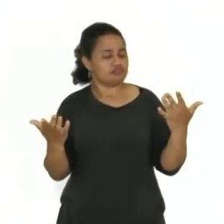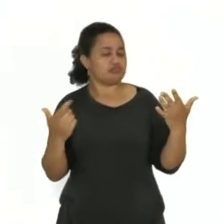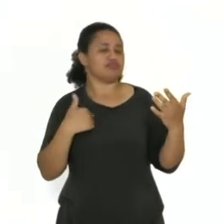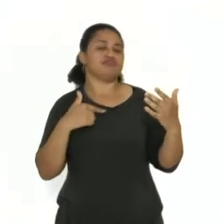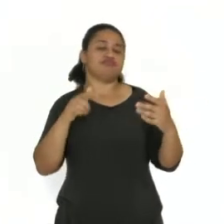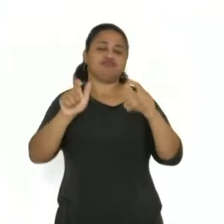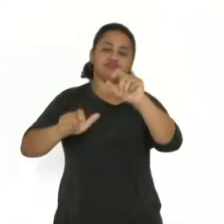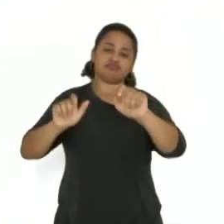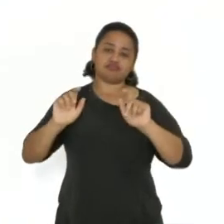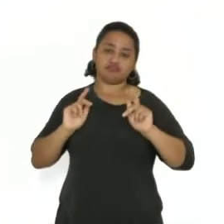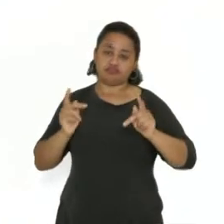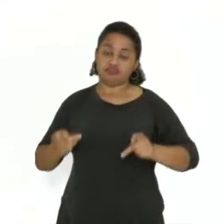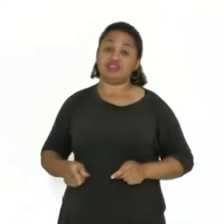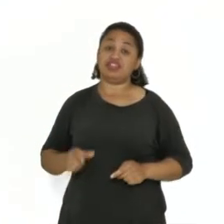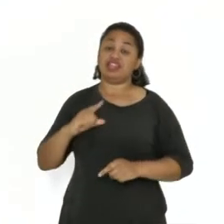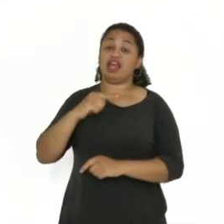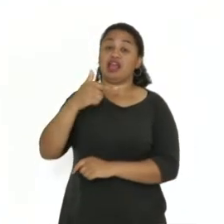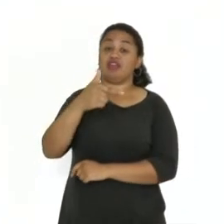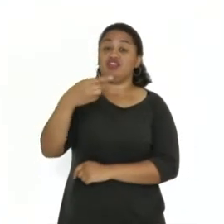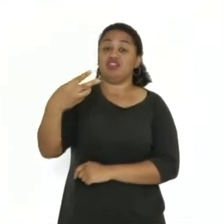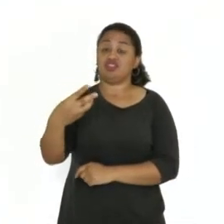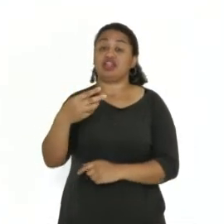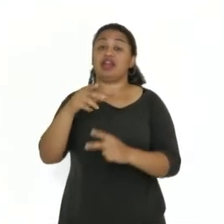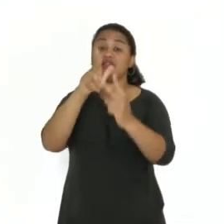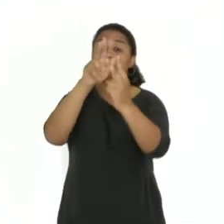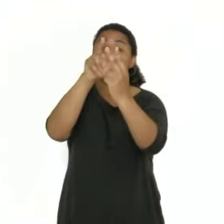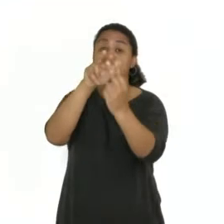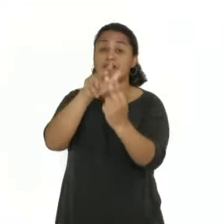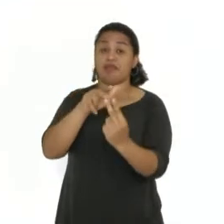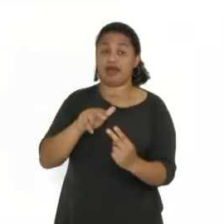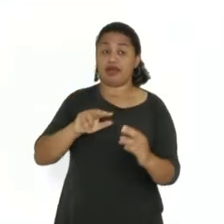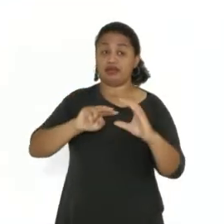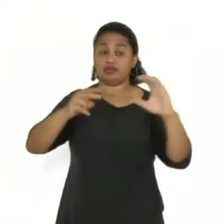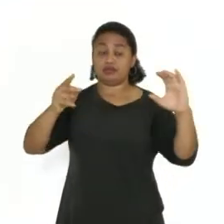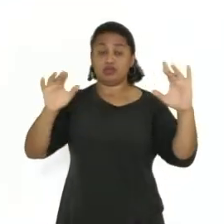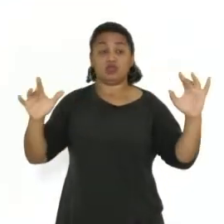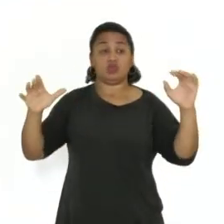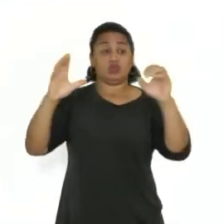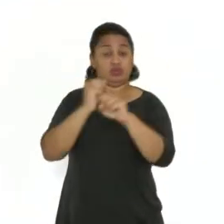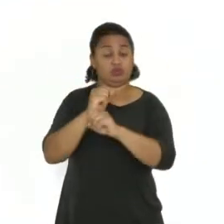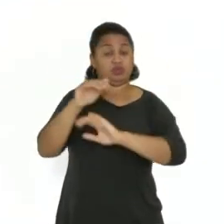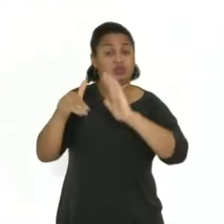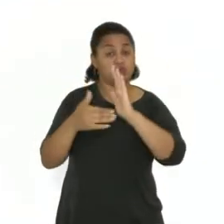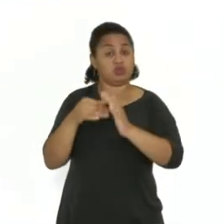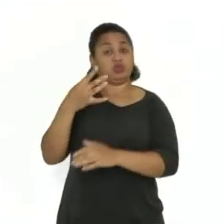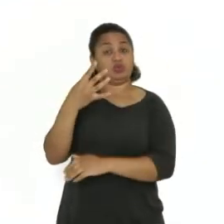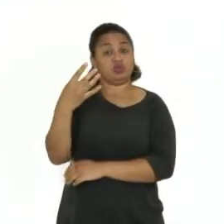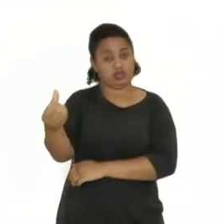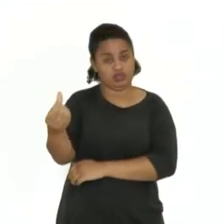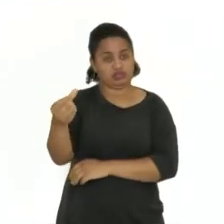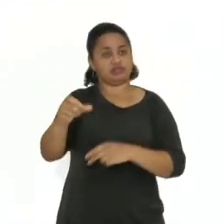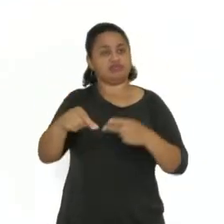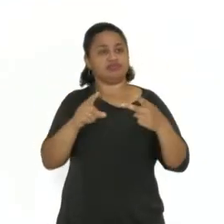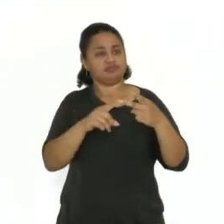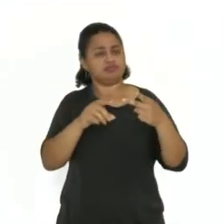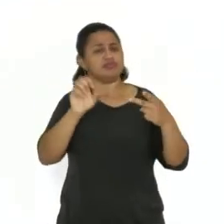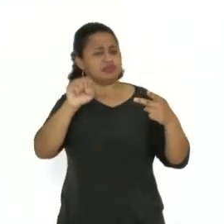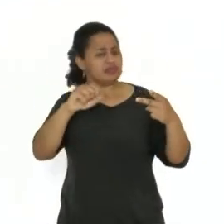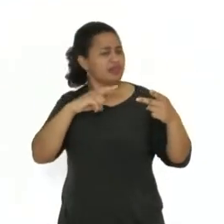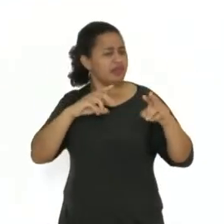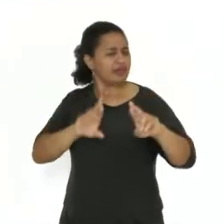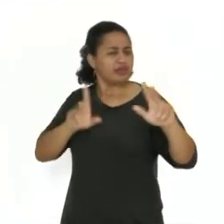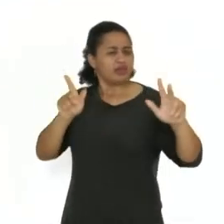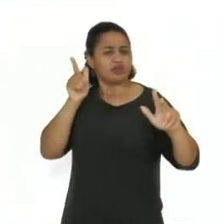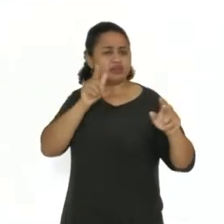espécie humana, 23 pares de cromossomos, totalizando 46. E existem diferenças? Sim!